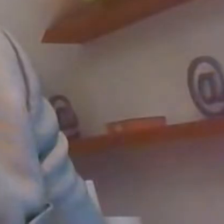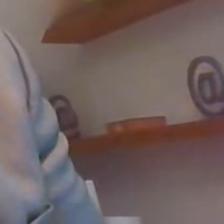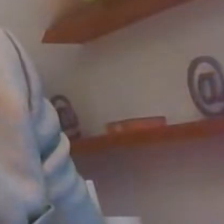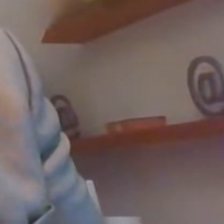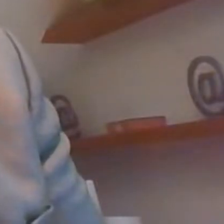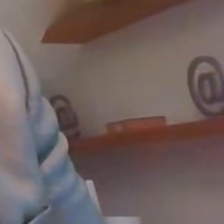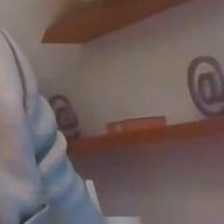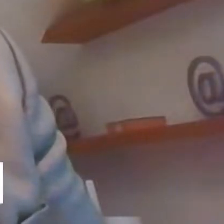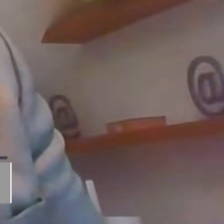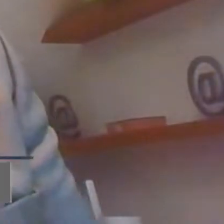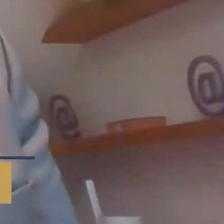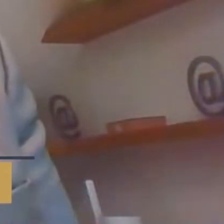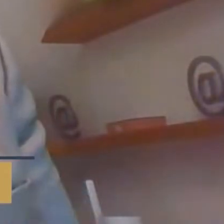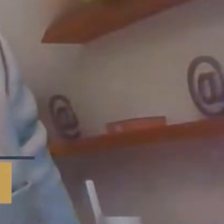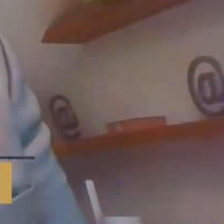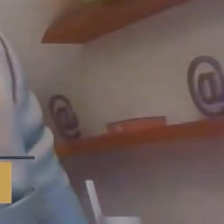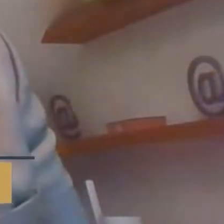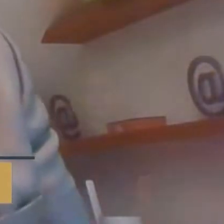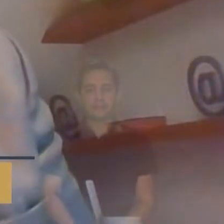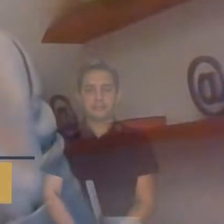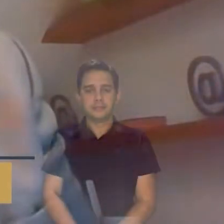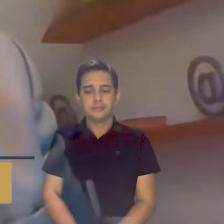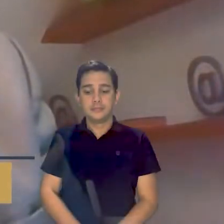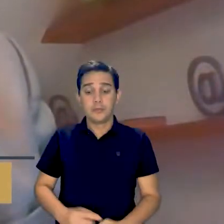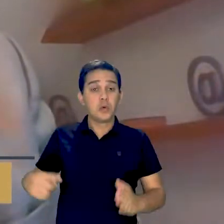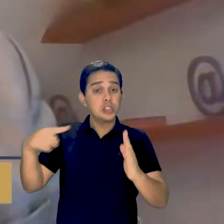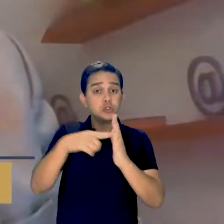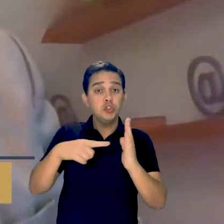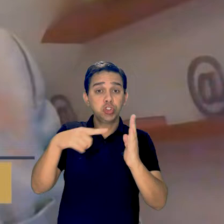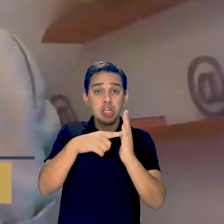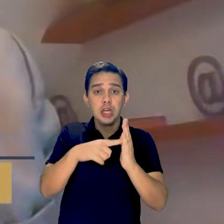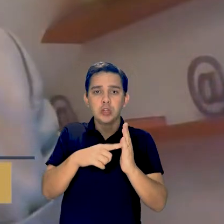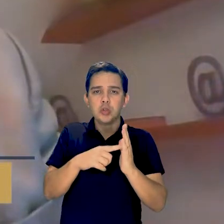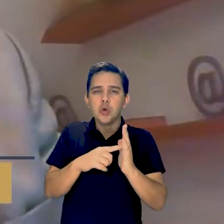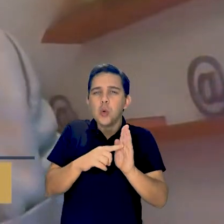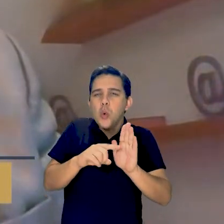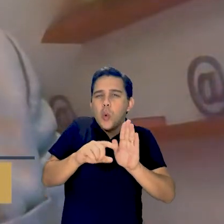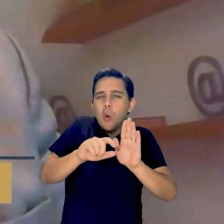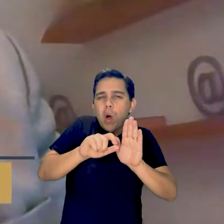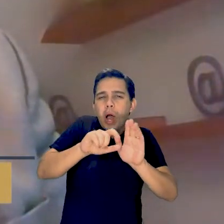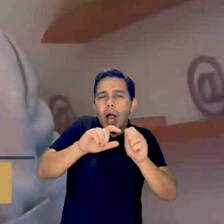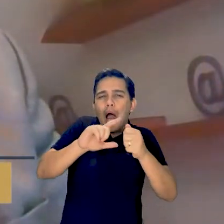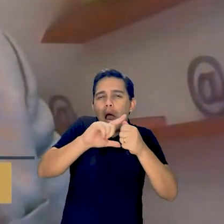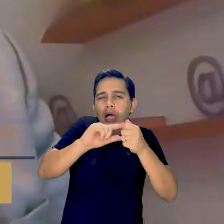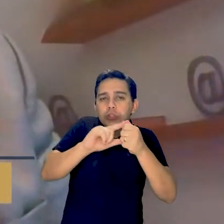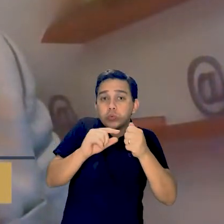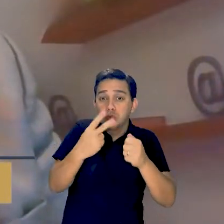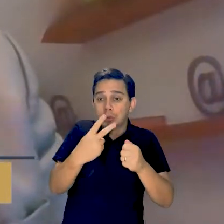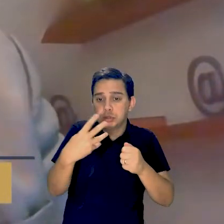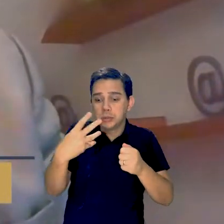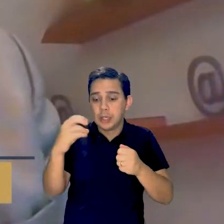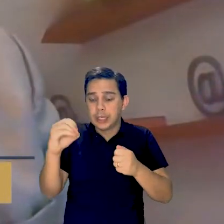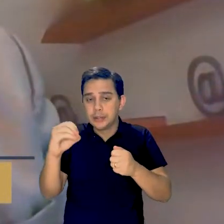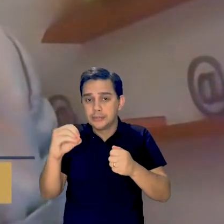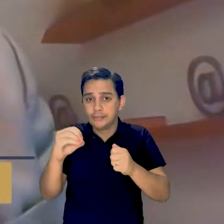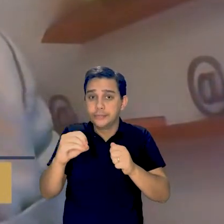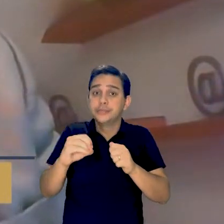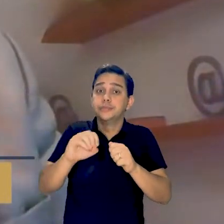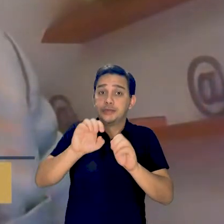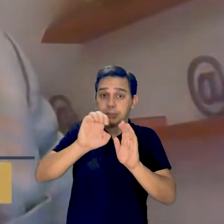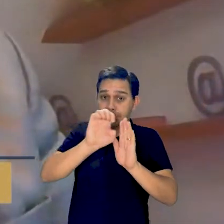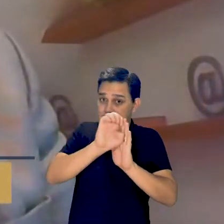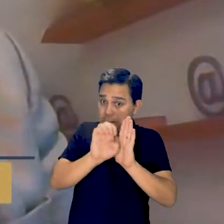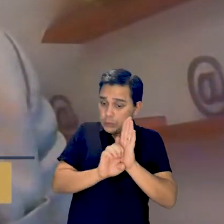Ele foi denunciado no artigo 240 do Estatuto da Criança e do Adolescente,